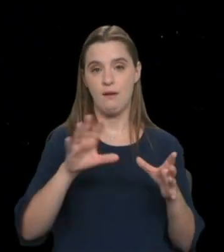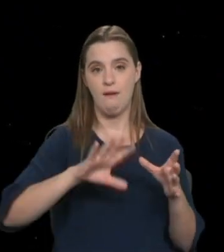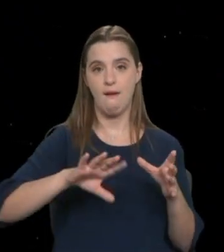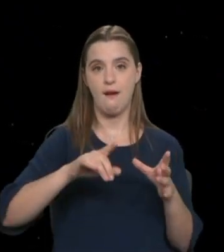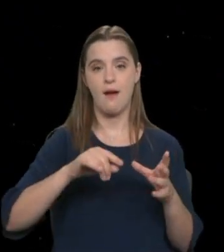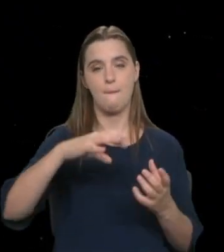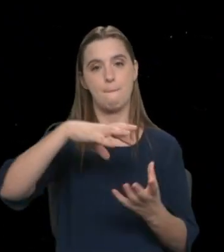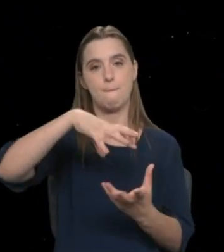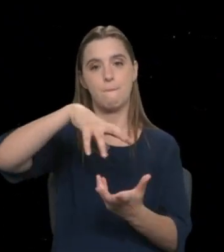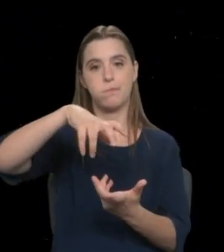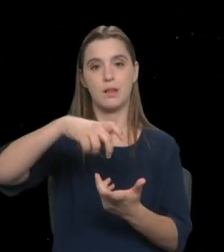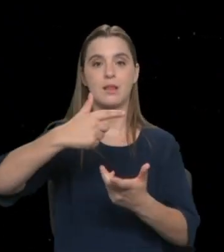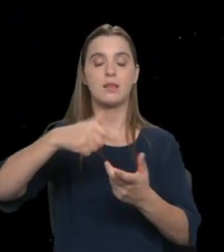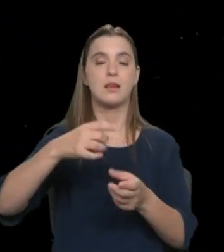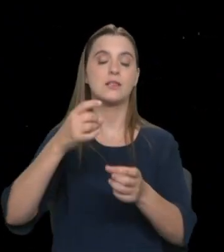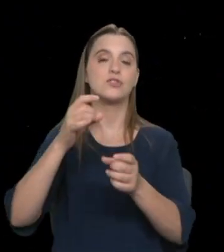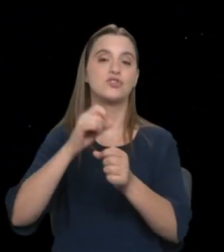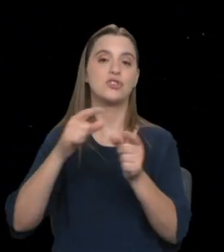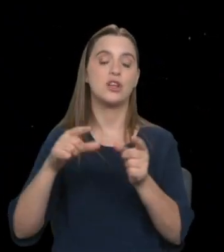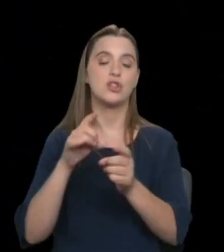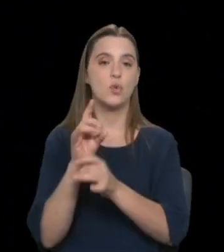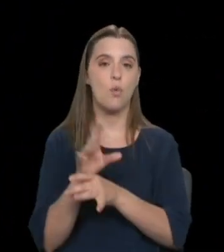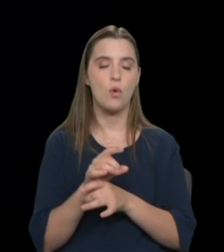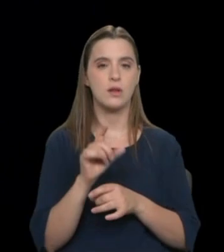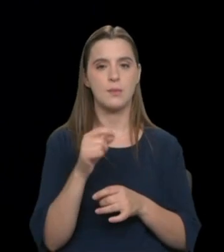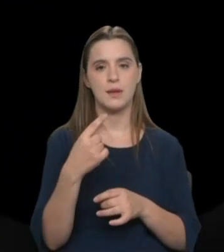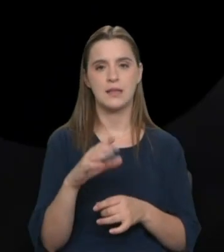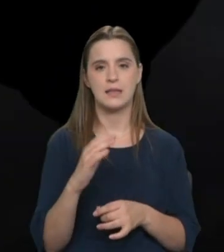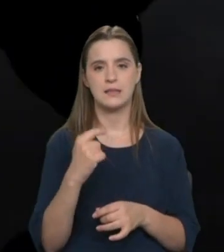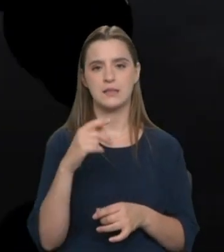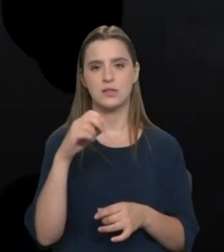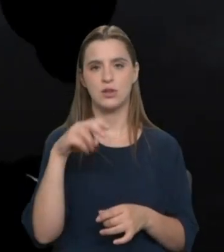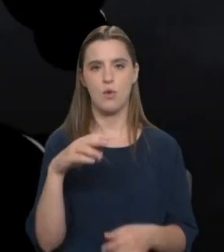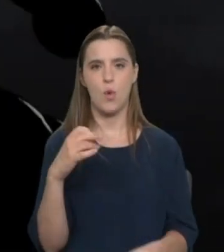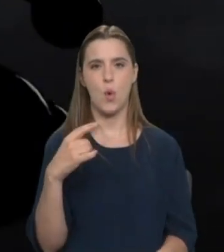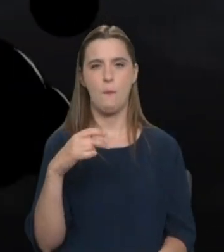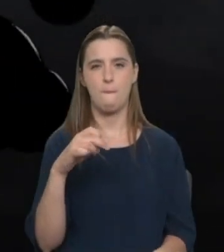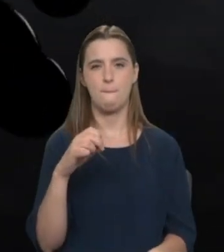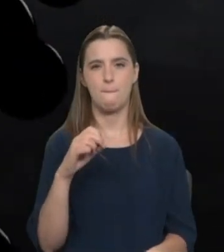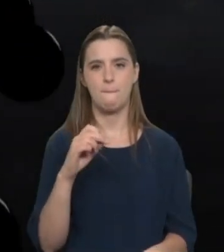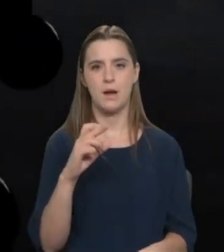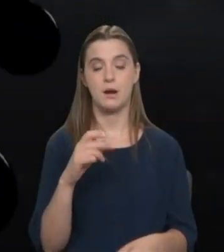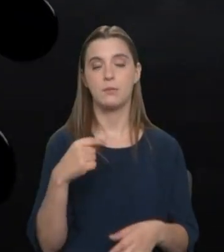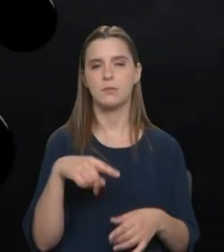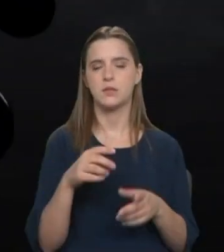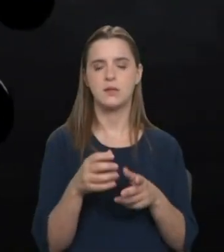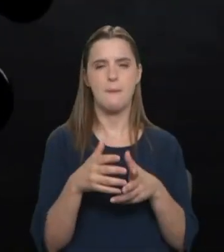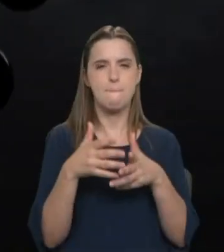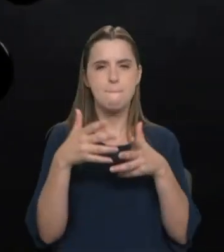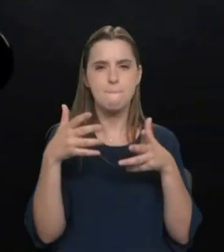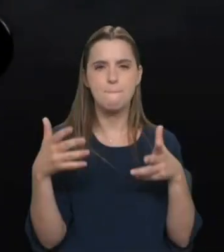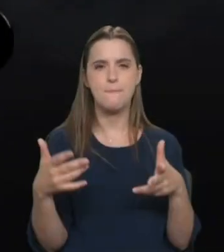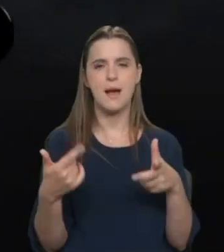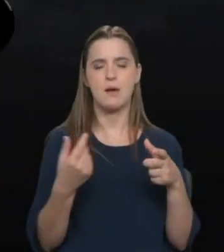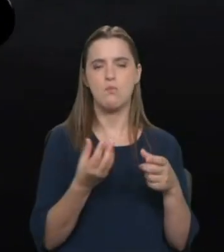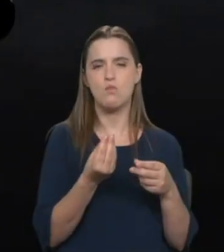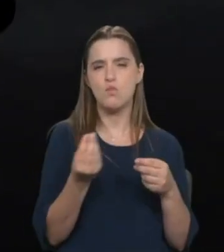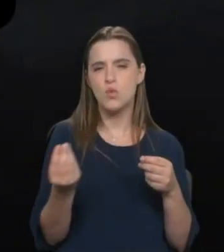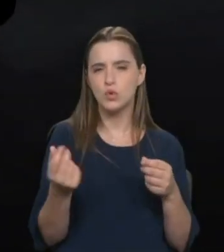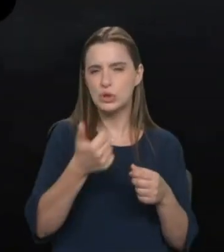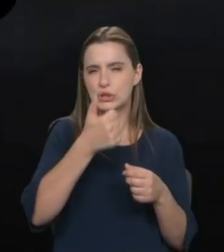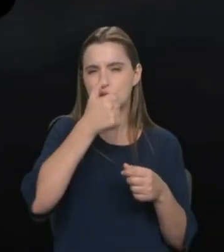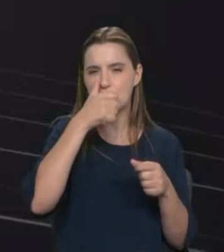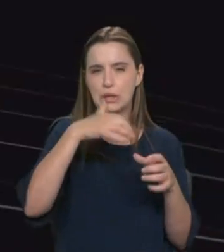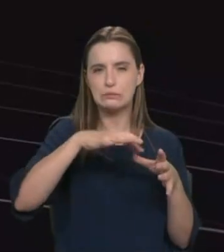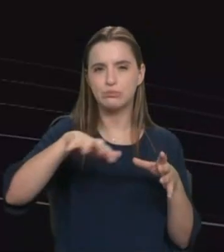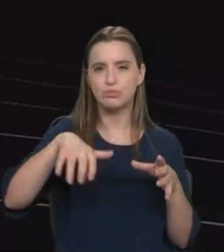elas também têm cinturões de Kuiper. Mas são muito grandes, são muito extensos, são muito populosos. Muito diferente do que acontece no